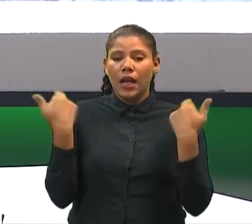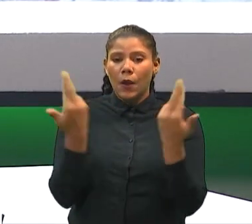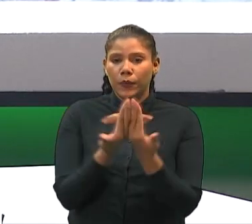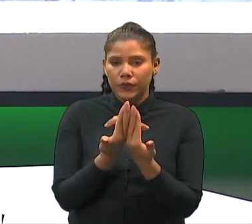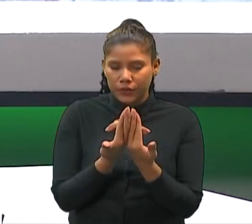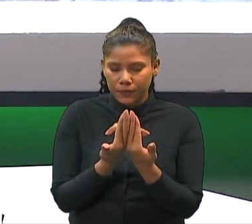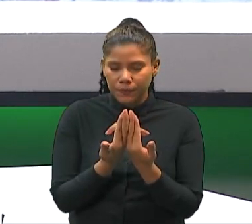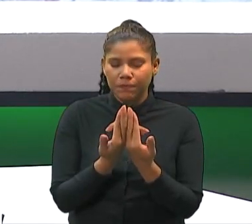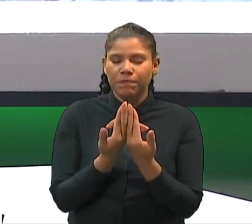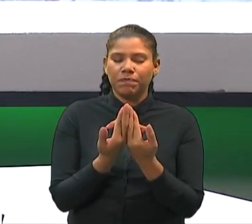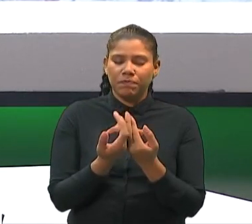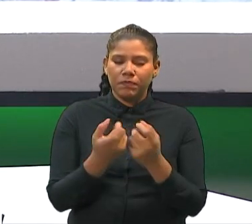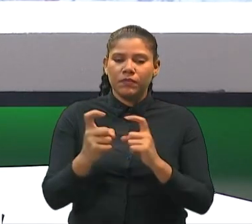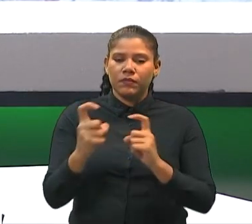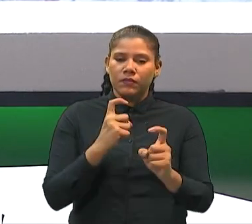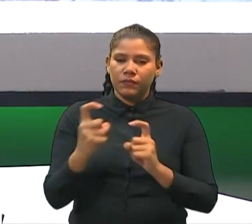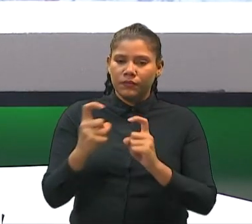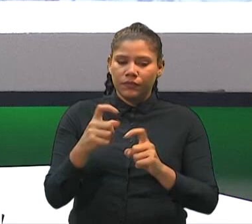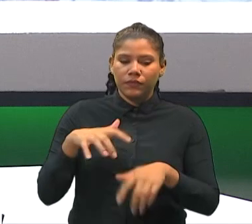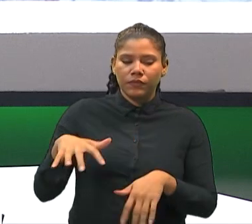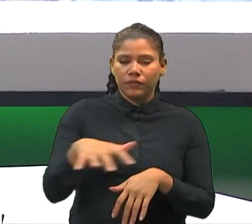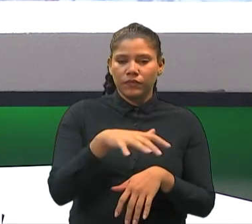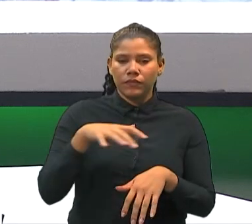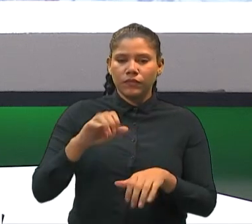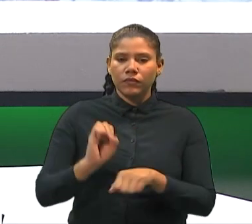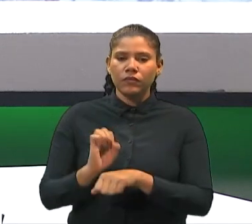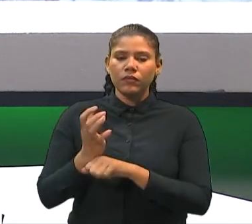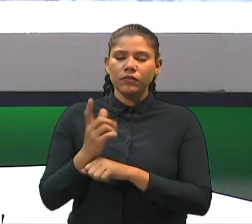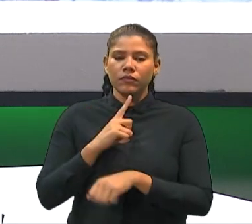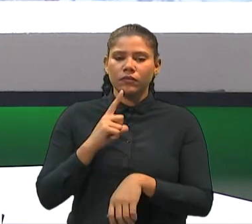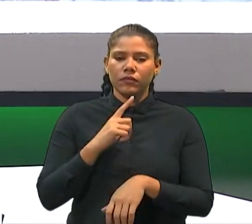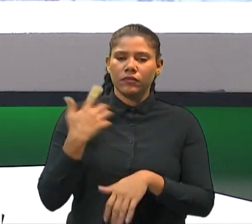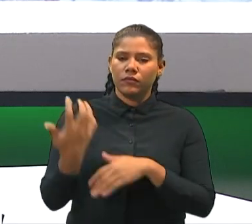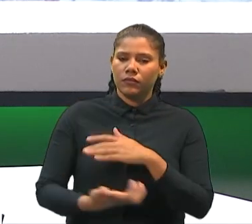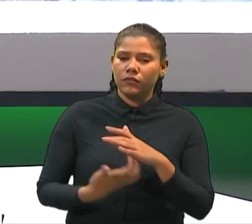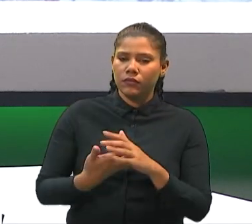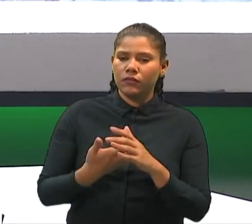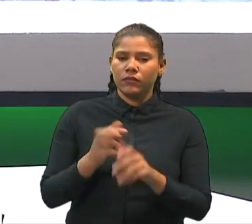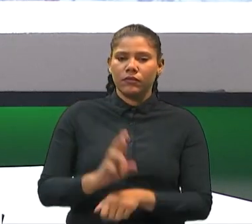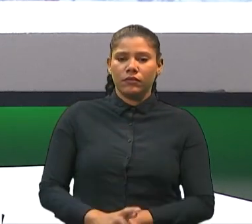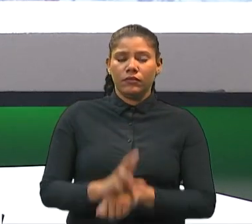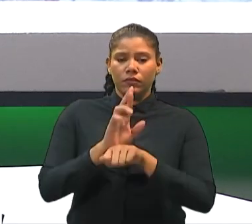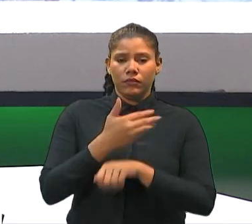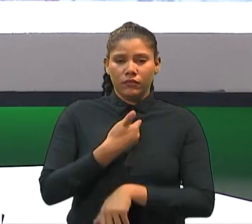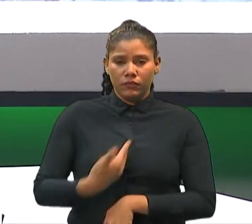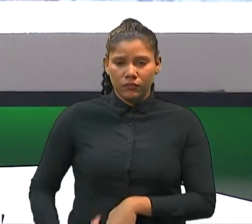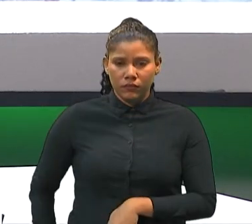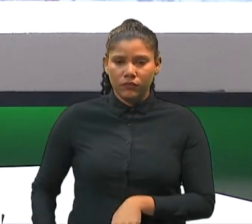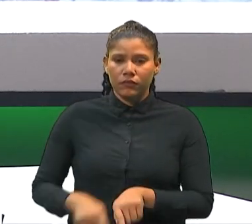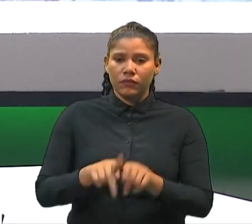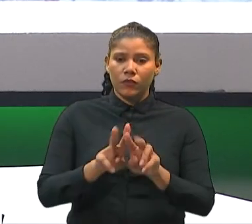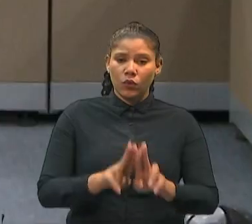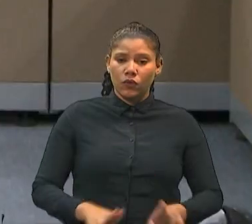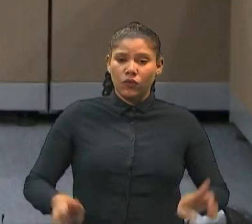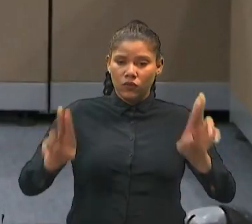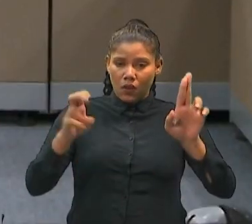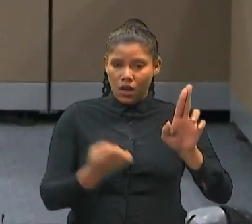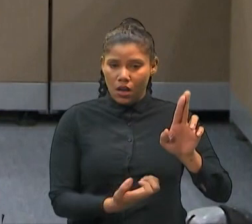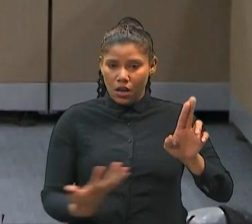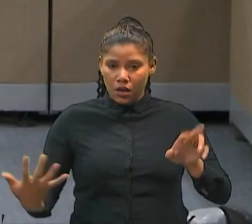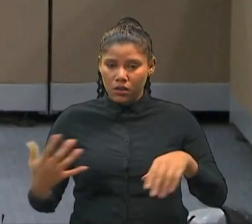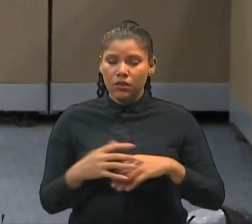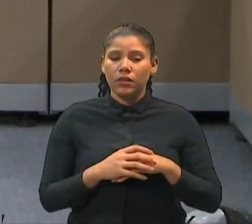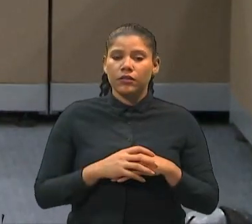setor aqui no Ceará o evento reuniu empresários representantes do Governo do Estado e universidades o panorama de